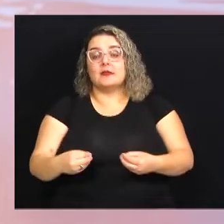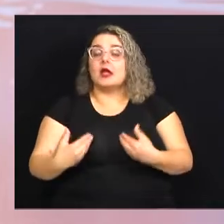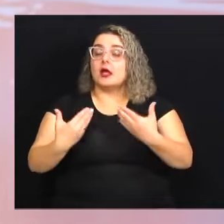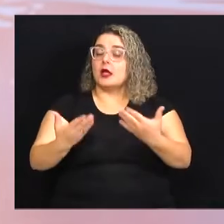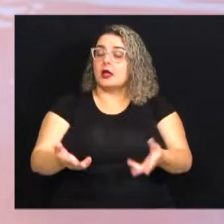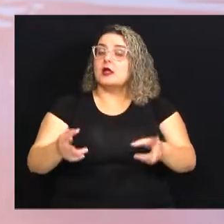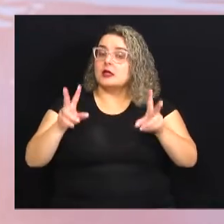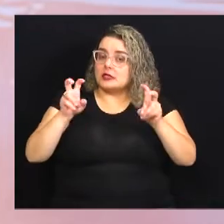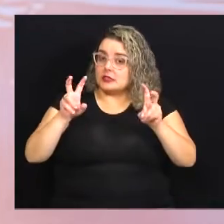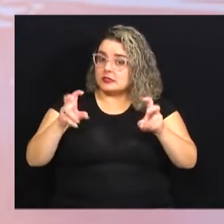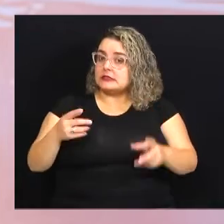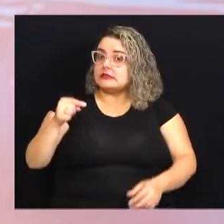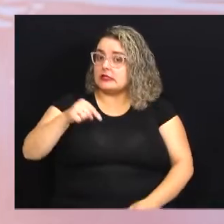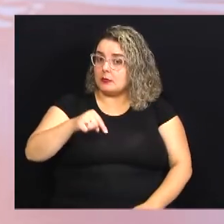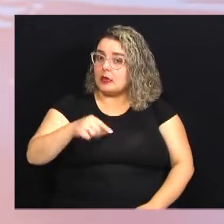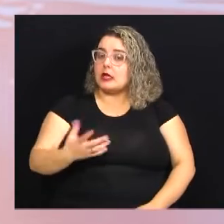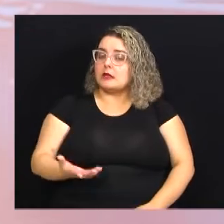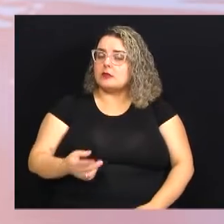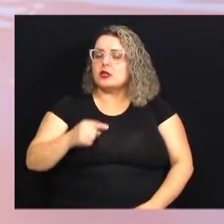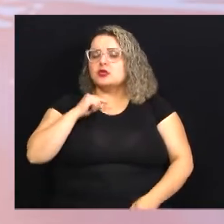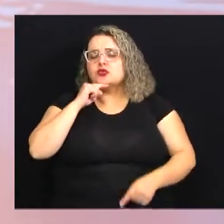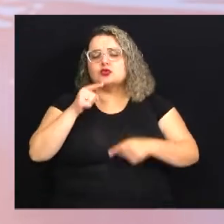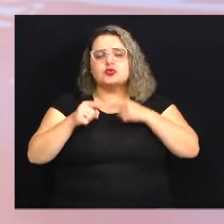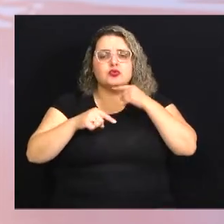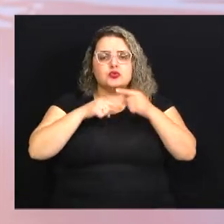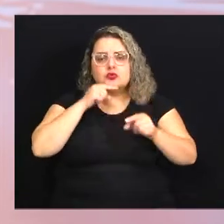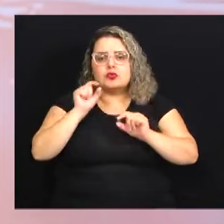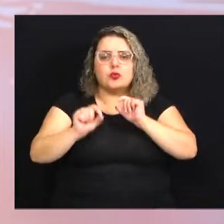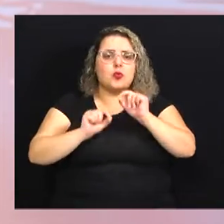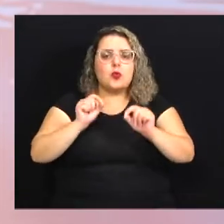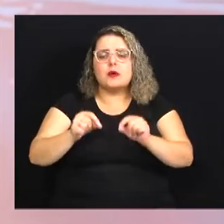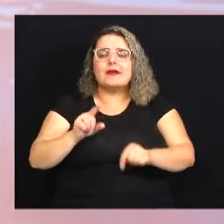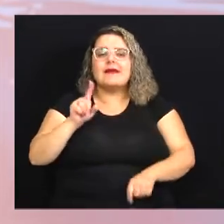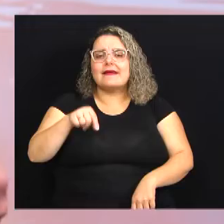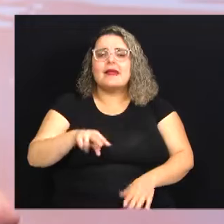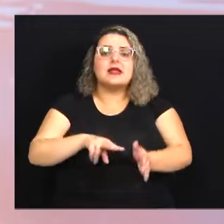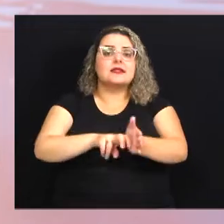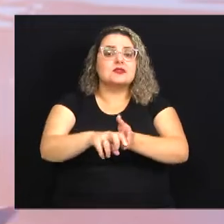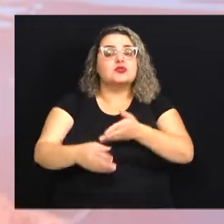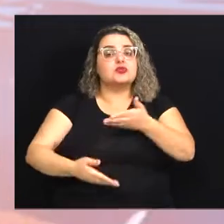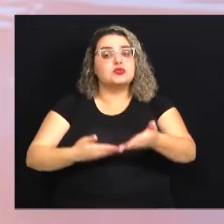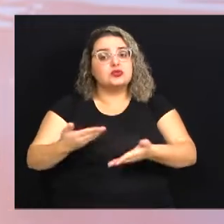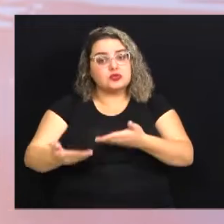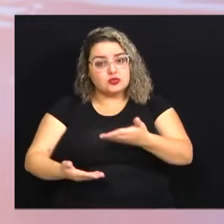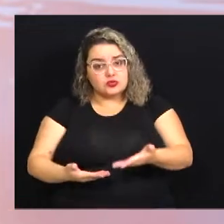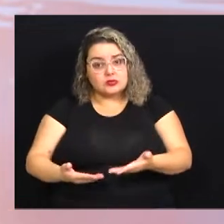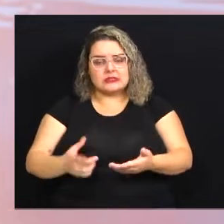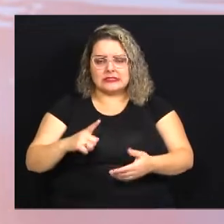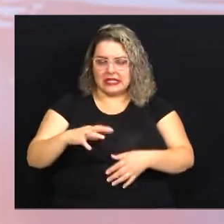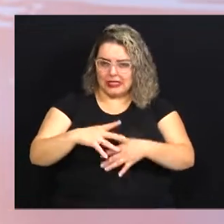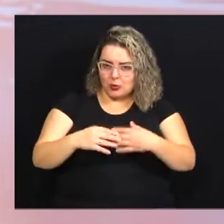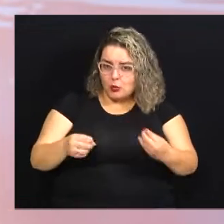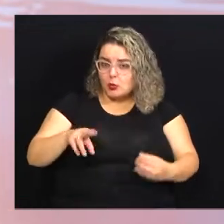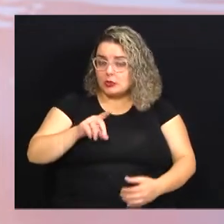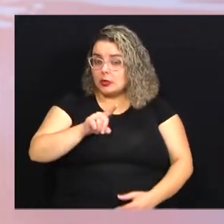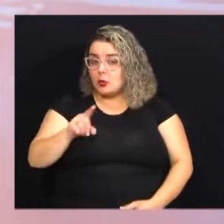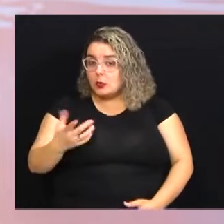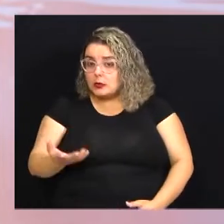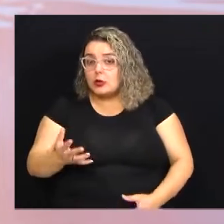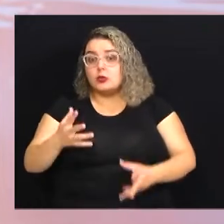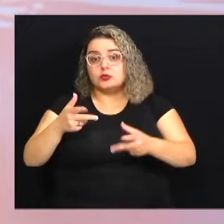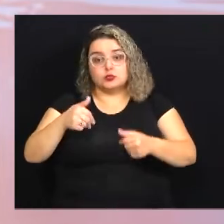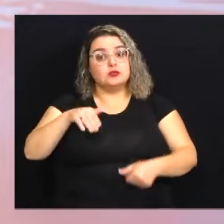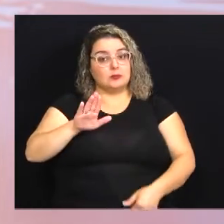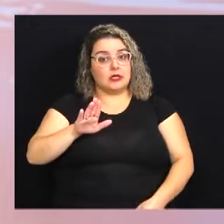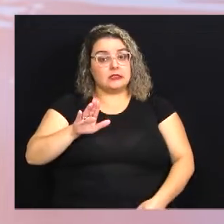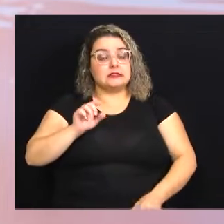para cá, para tirar dúvidas, falar o que é diagnóstico, tratamento, tem cura ou não. Tudo isso e muito mais, quem